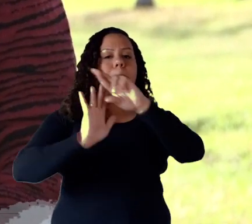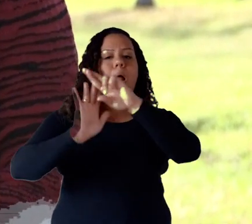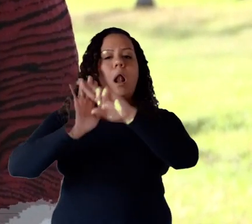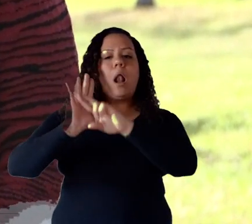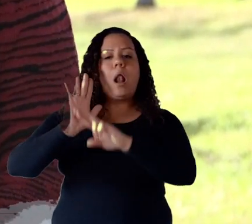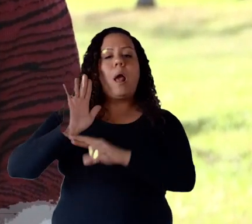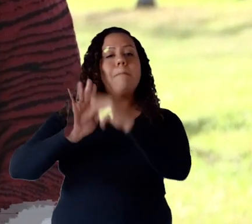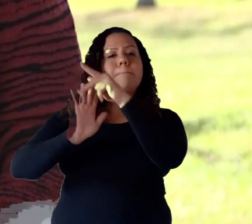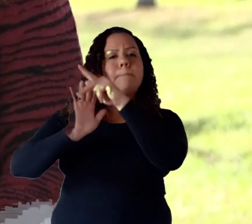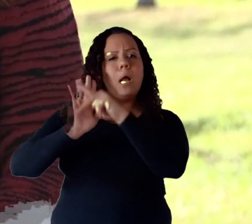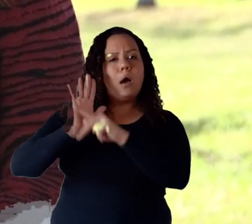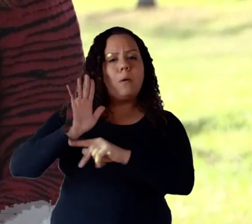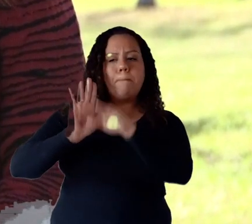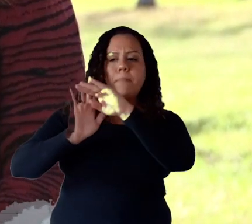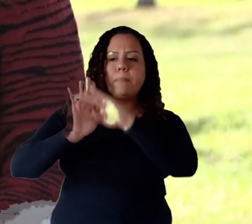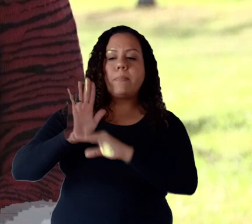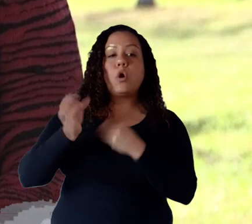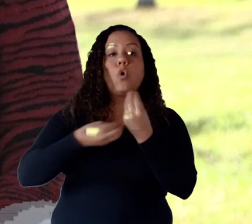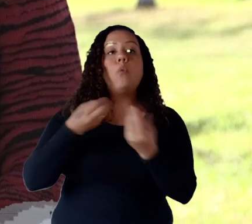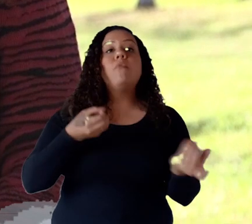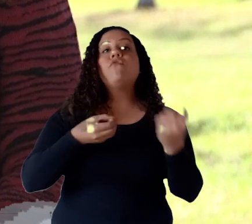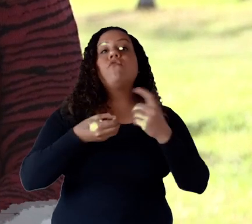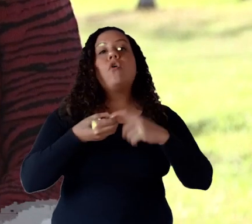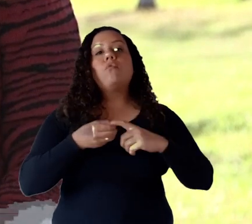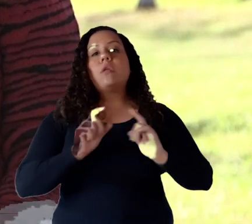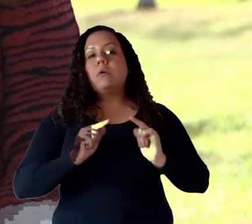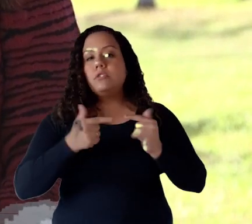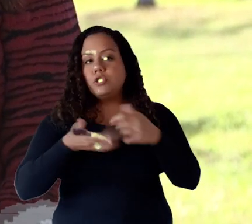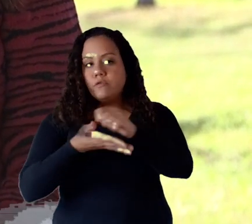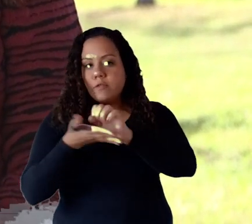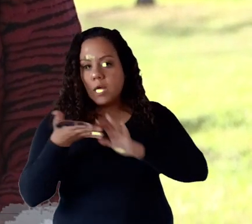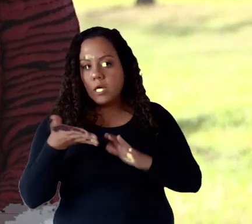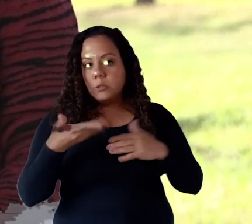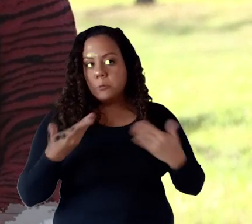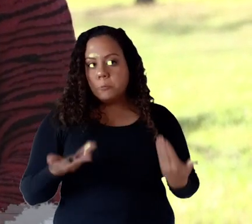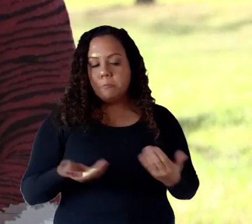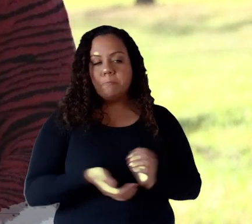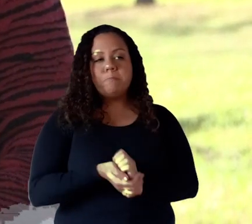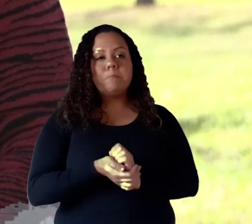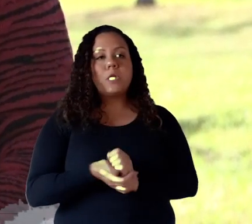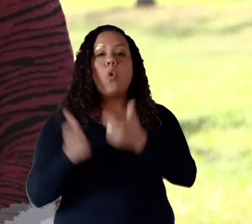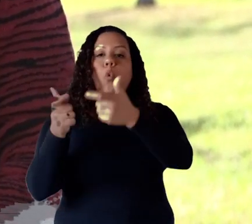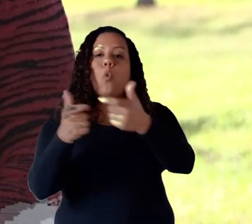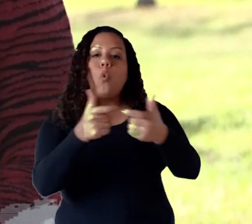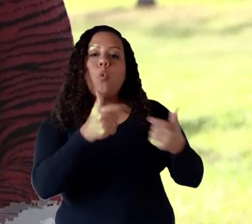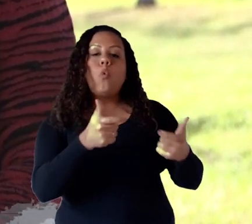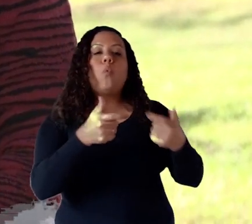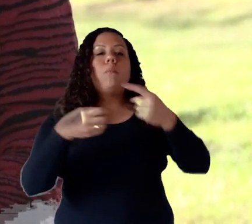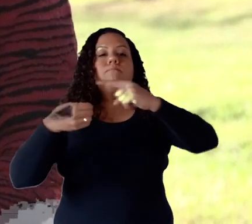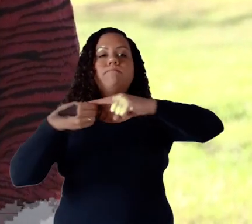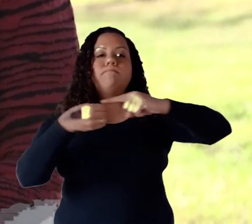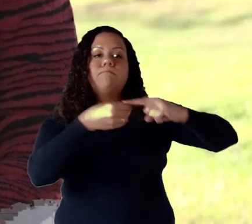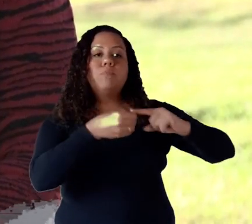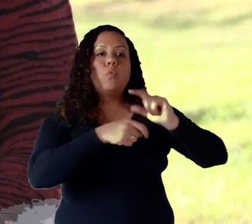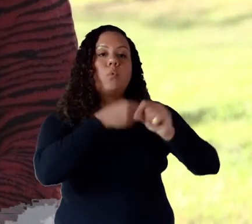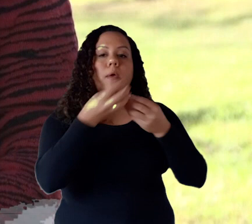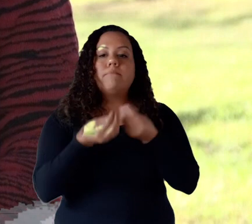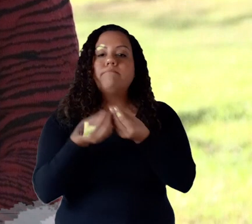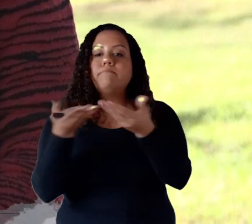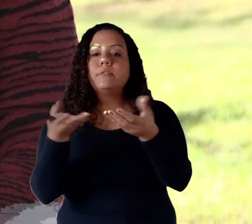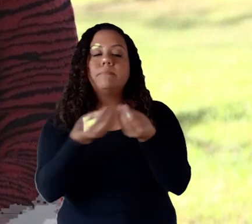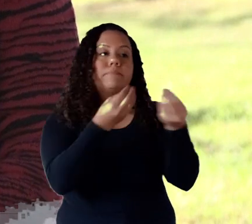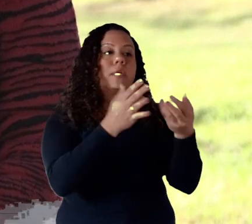comissões, organizaram um roteiro e um plano de retorno das atividades. Então, para